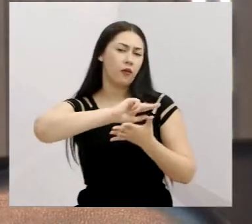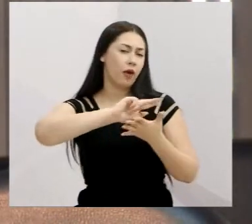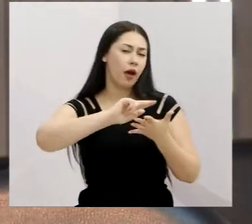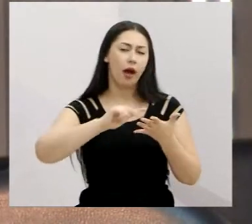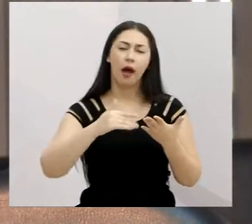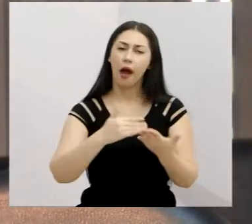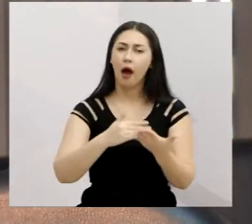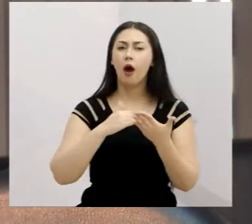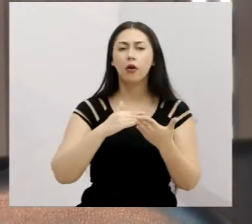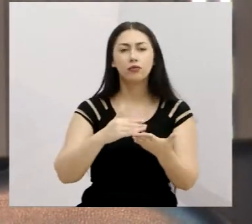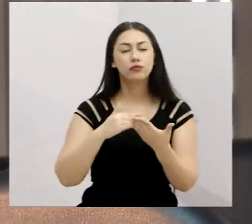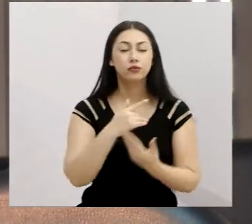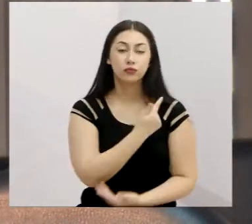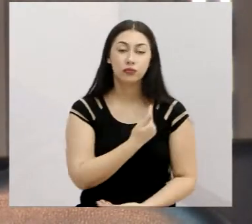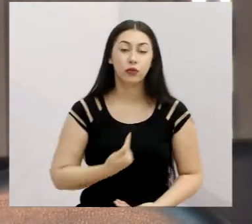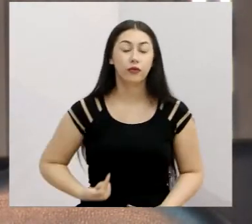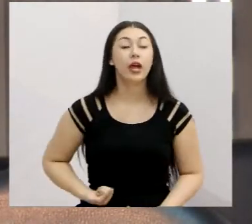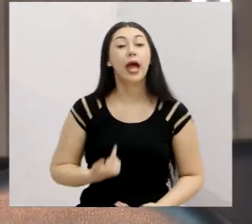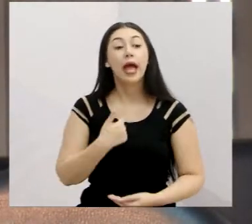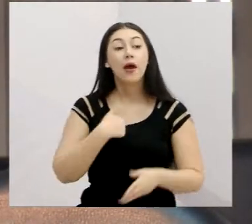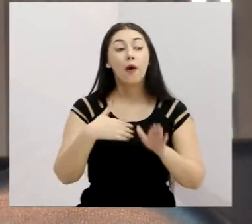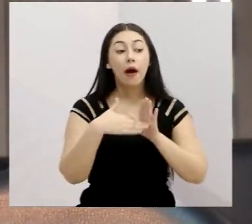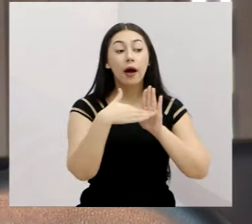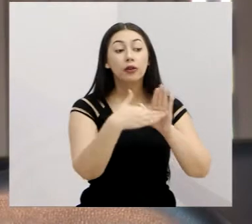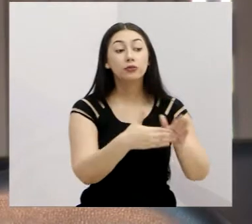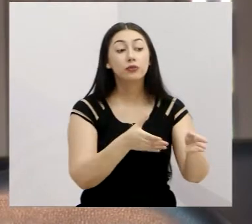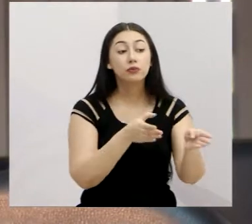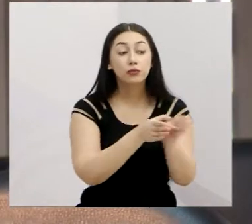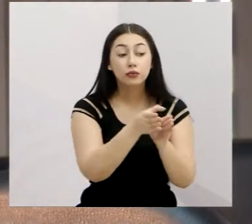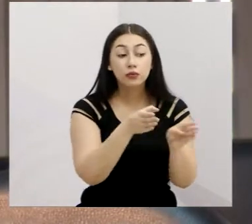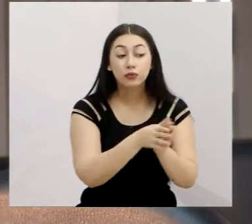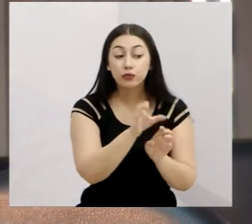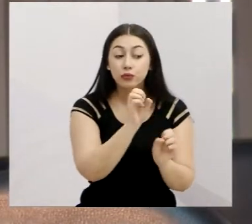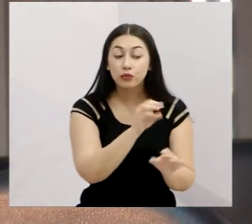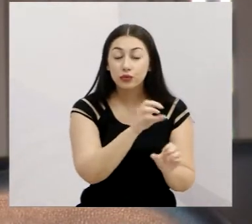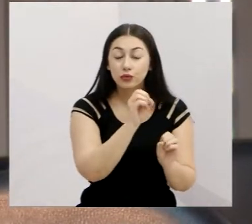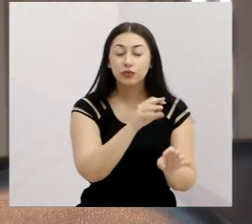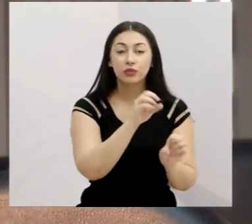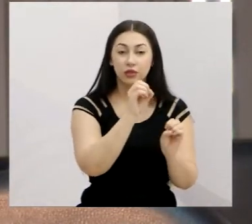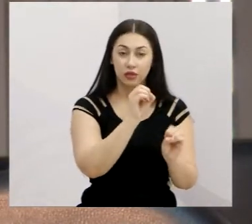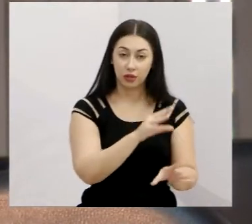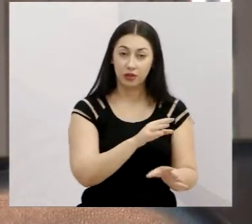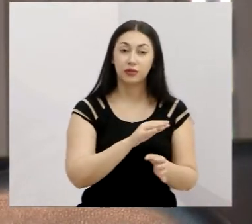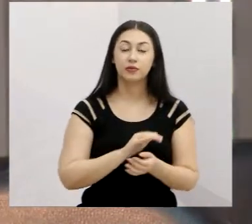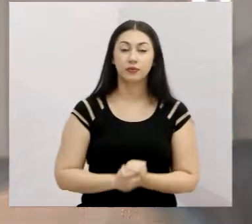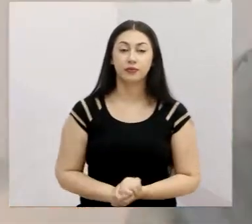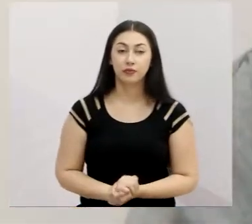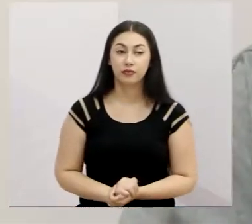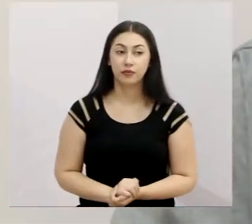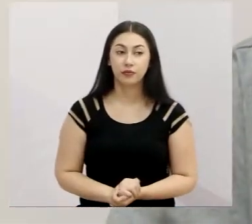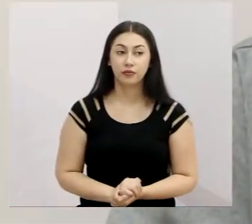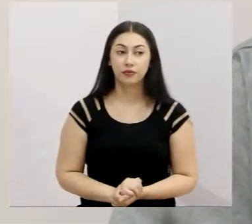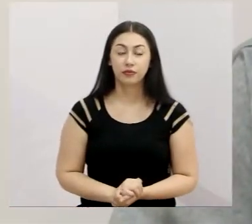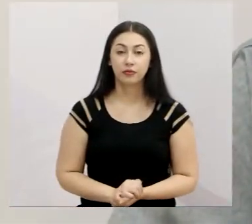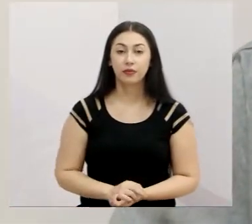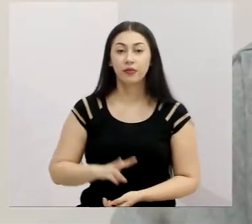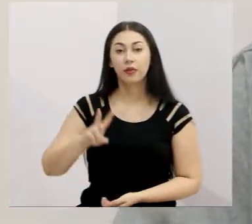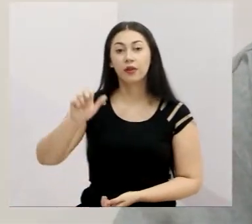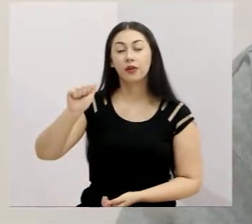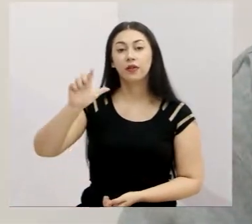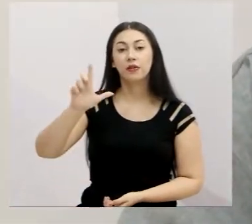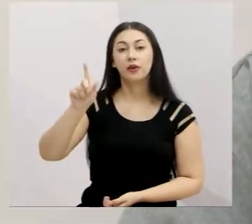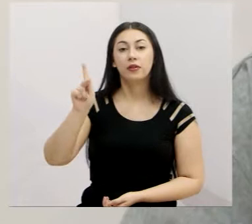Prolar então eu acaba auxiliando com informações e suprindo a necessidade delas no momento que